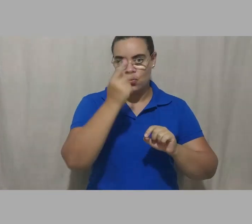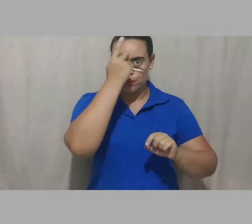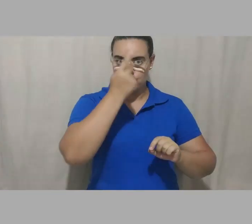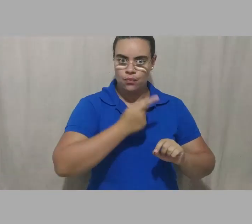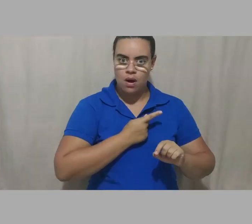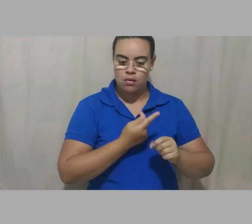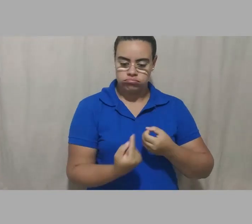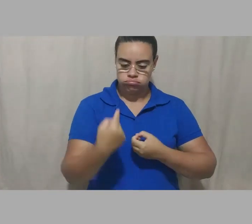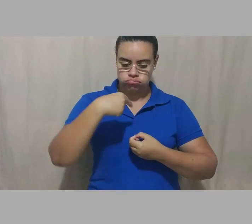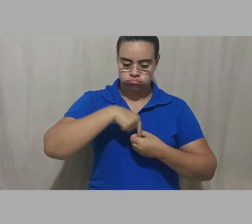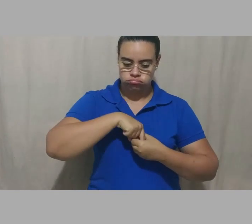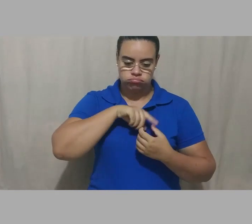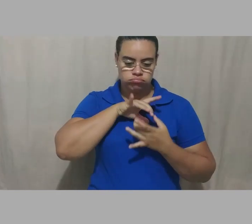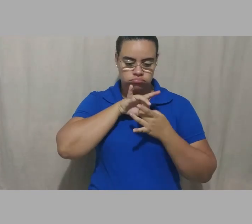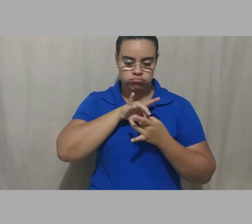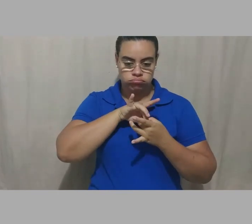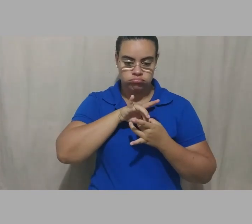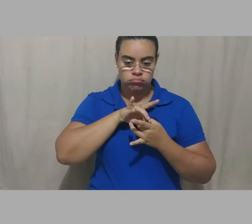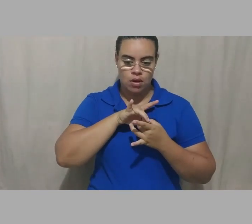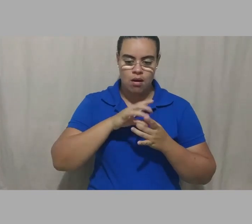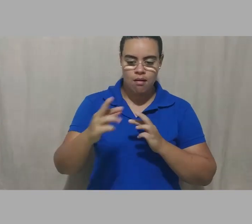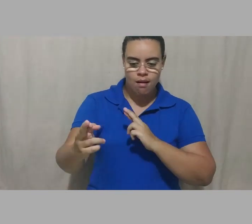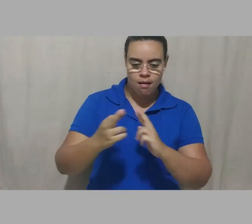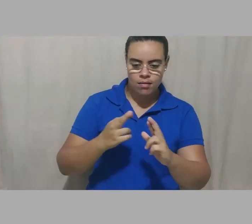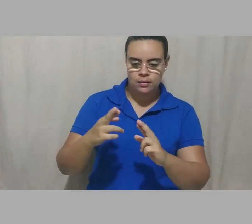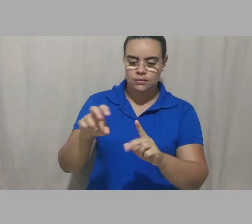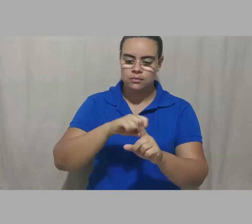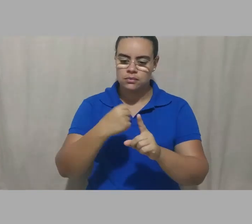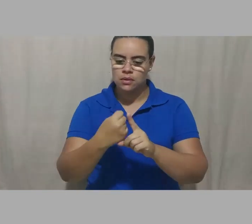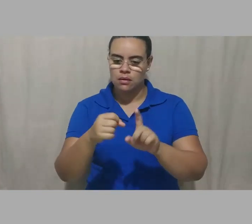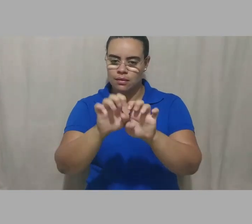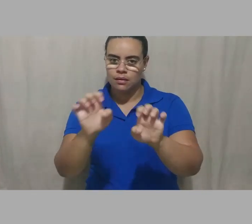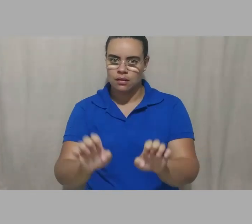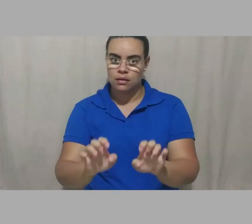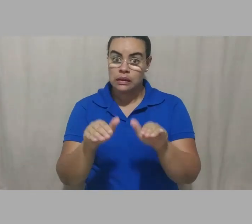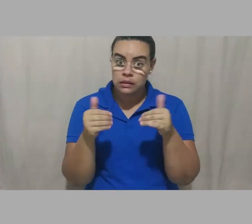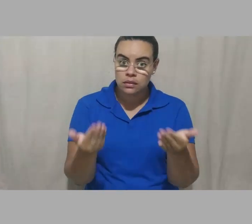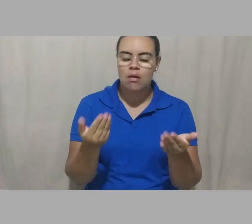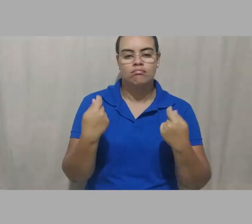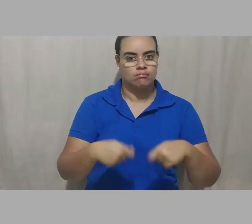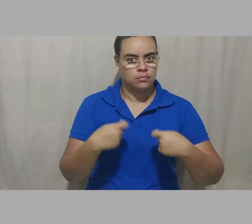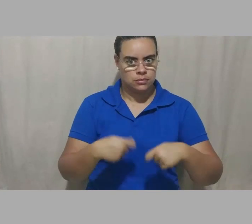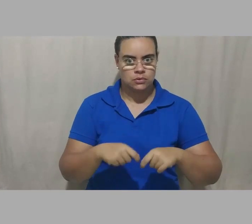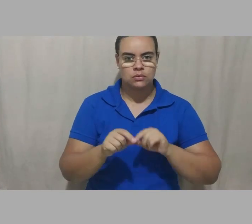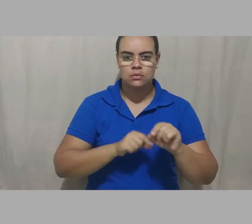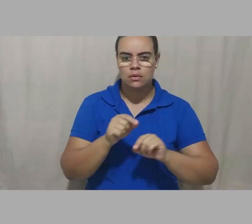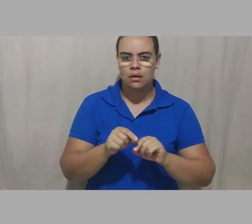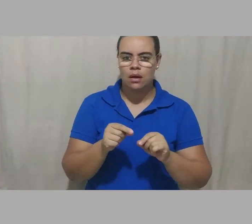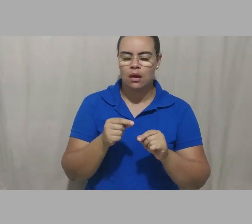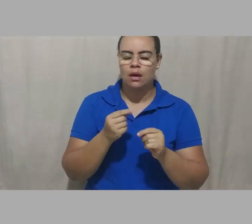o individual e o subjetivo se encontram com o social e o estruturante. Então é necessário, no